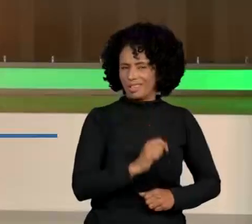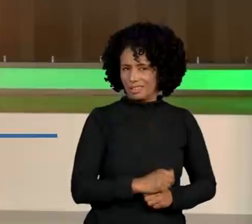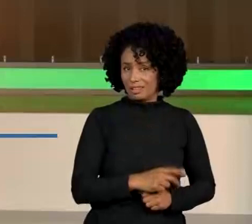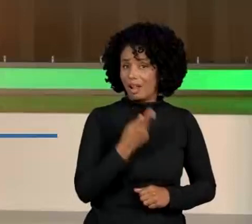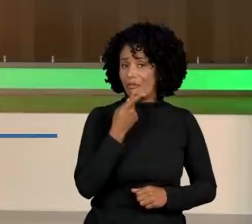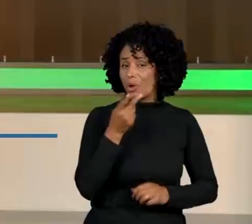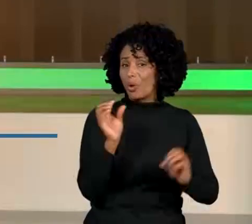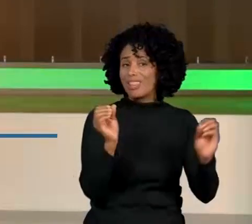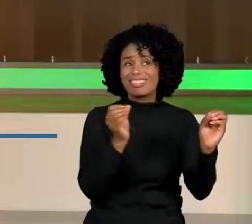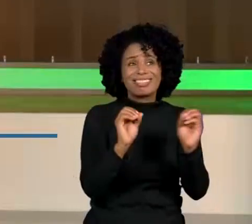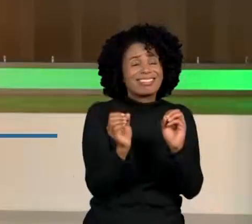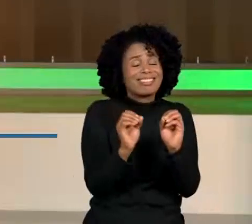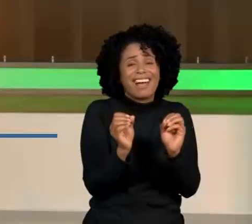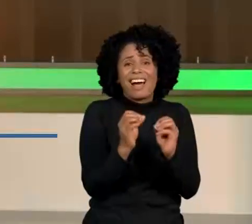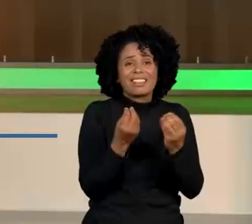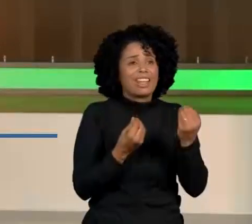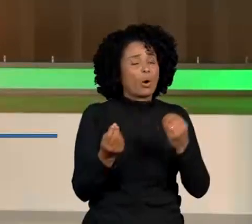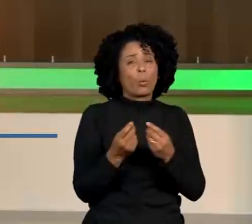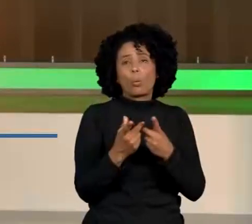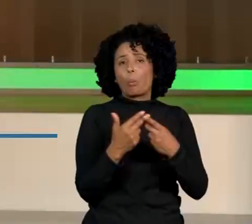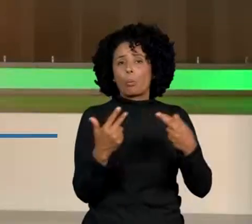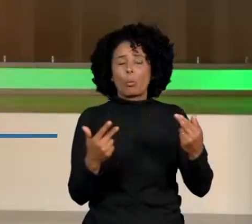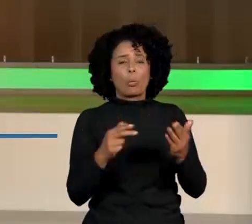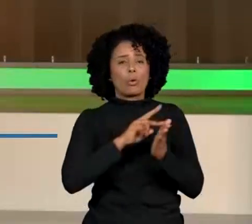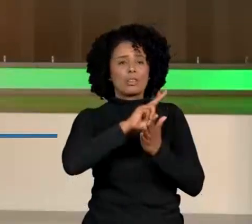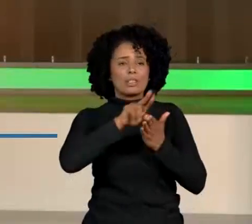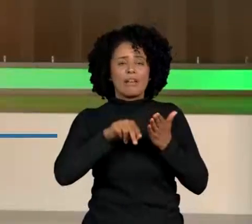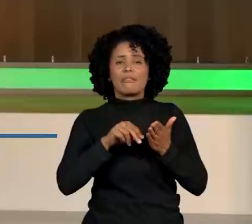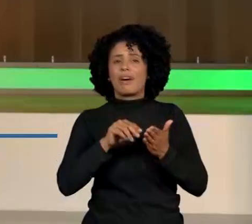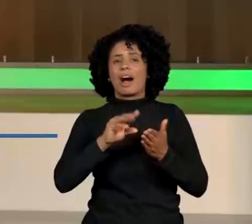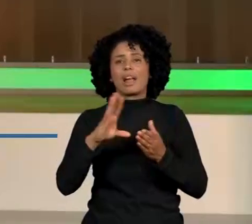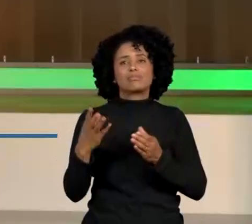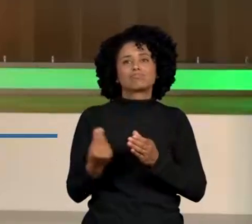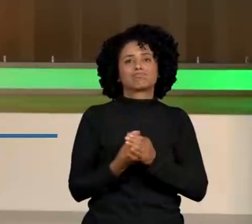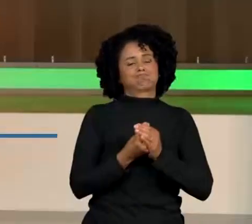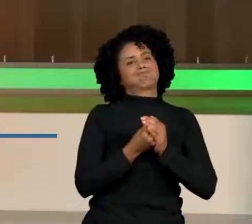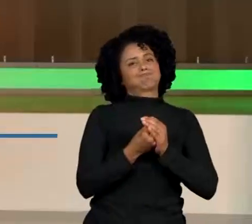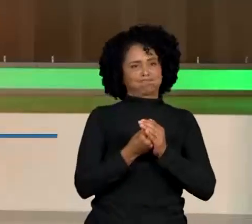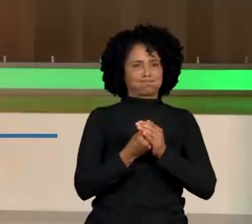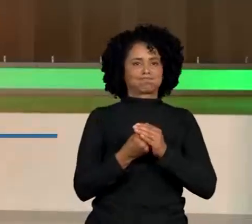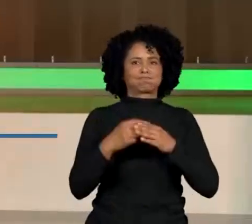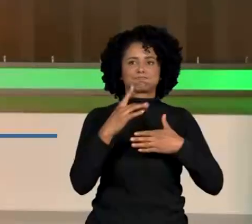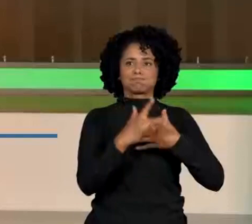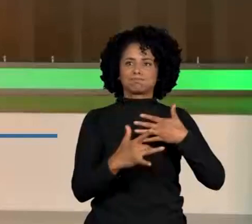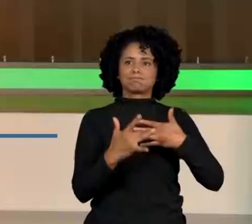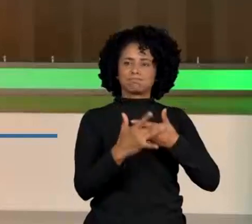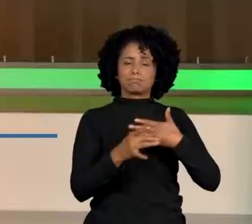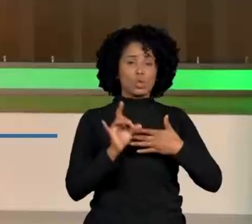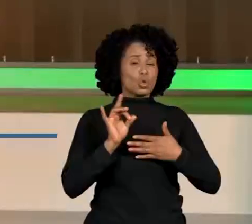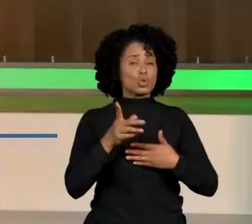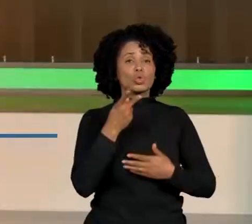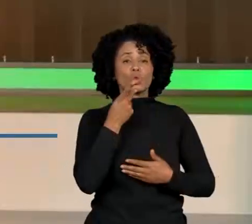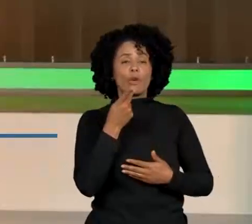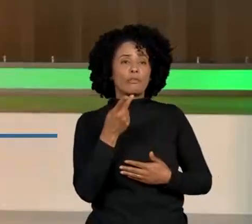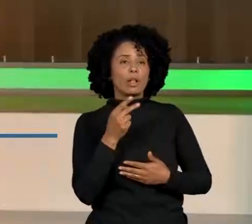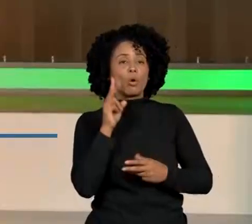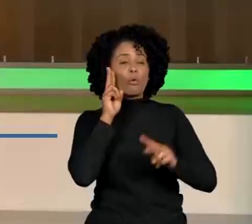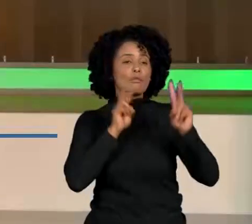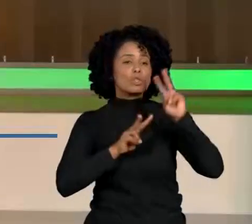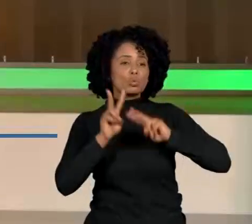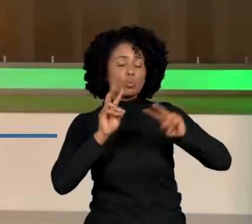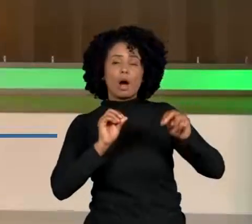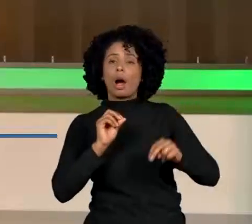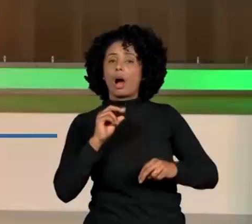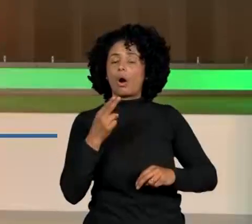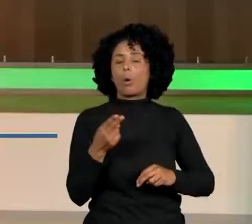de recursos multissemióticos. Ele falou elementos da linguagem verbal e não verbal. E